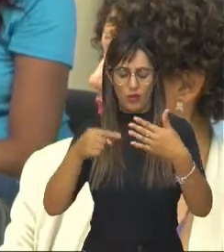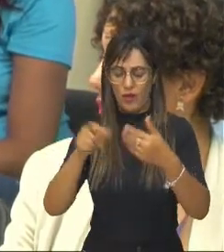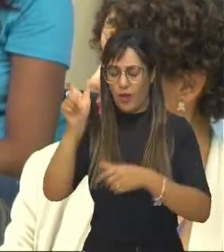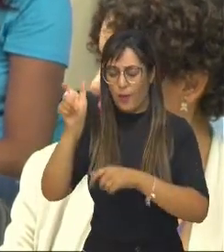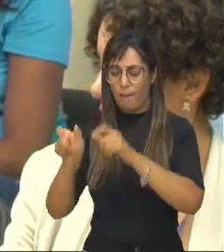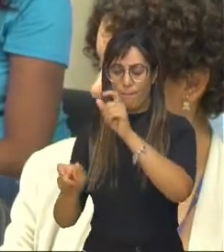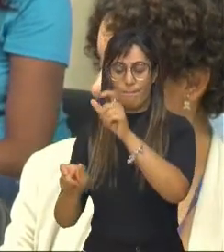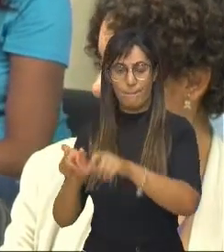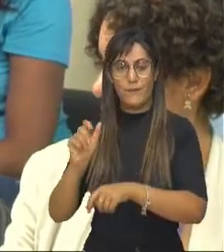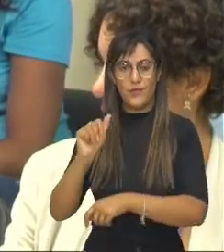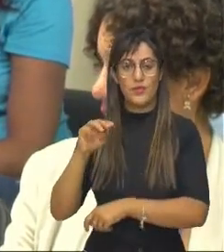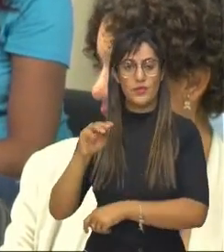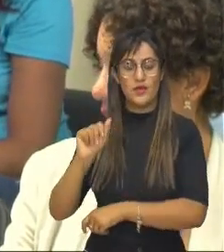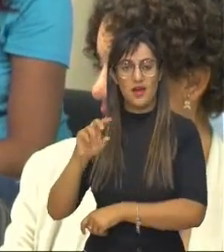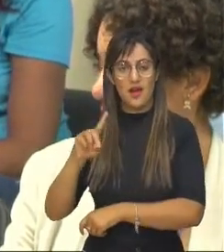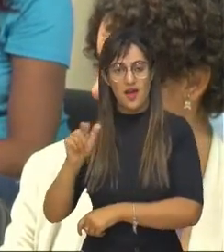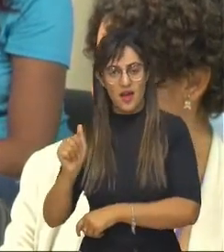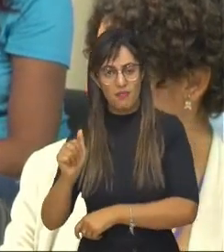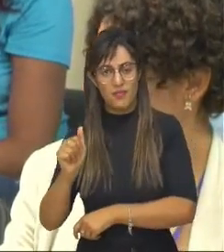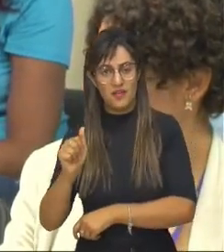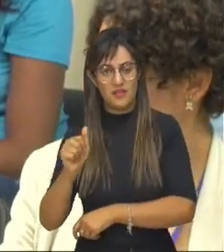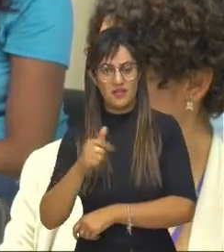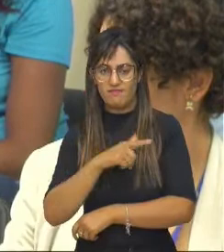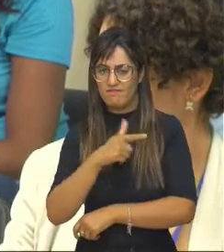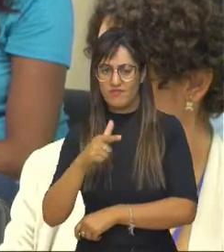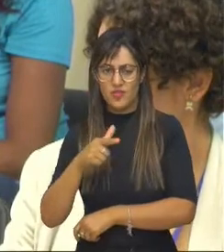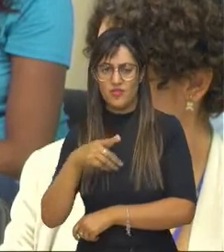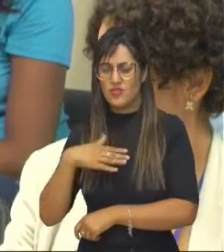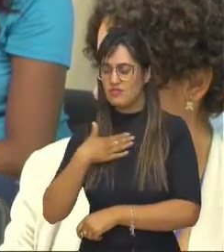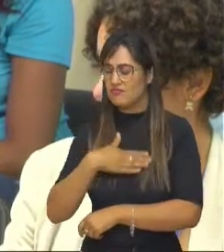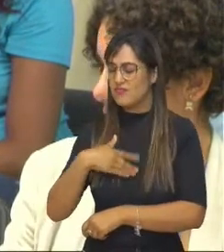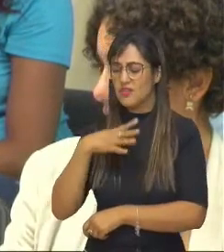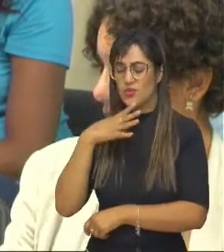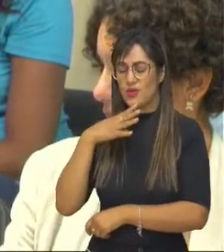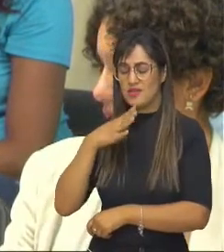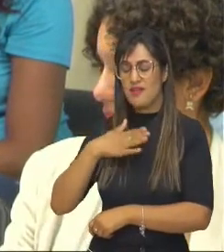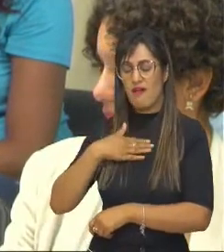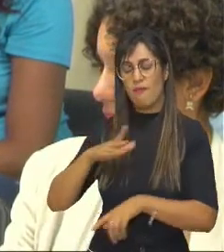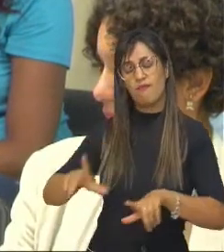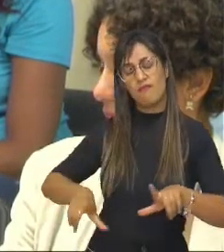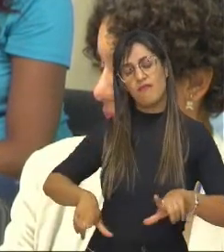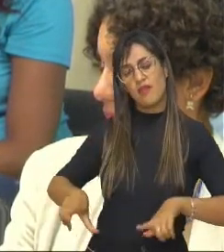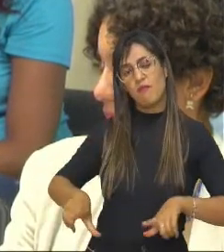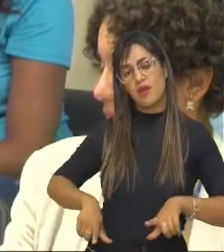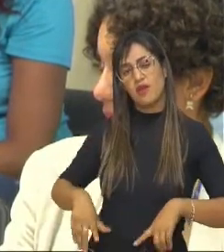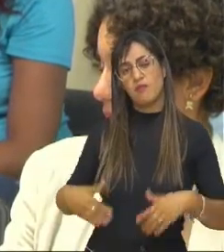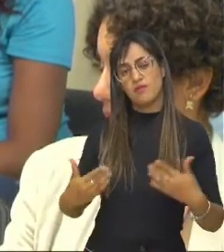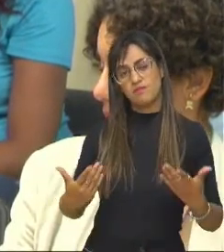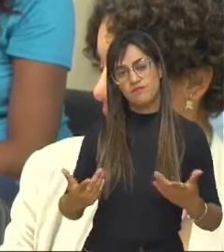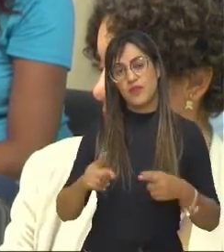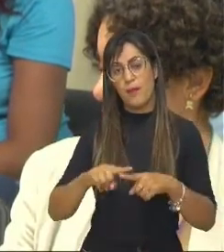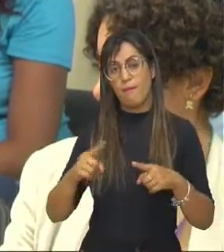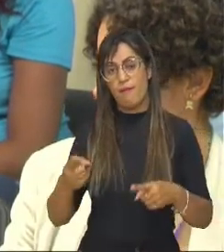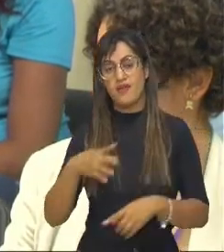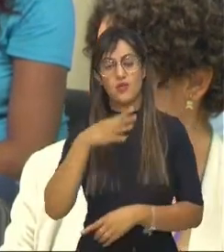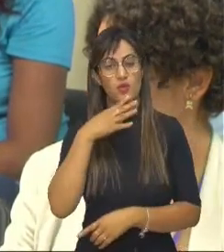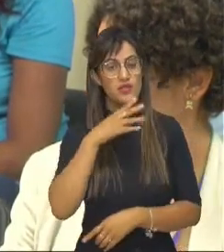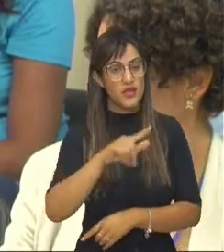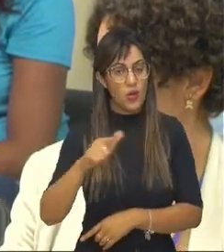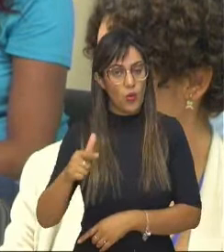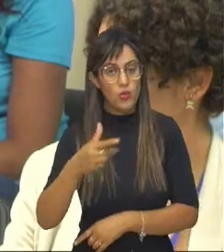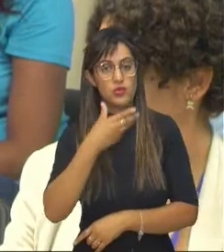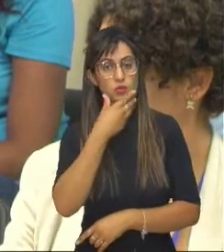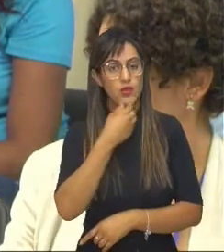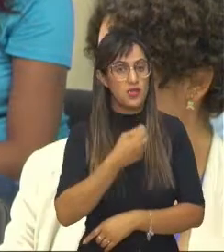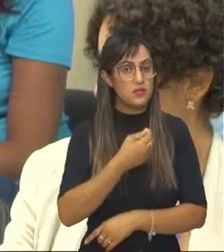ficam depois. Eu não tive o prazer de conhecer a minha prima, né? Nem o prazer de conhecer muitos outros meninos que a gente sabe o